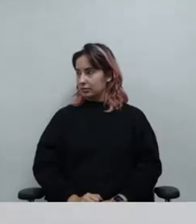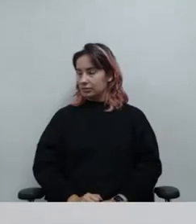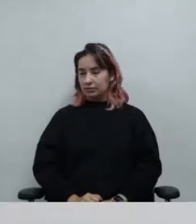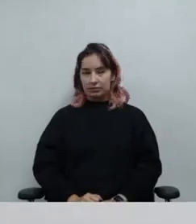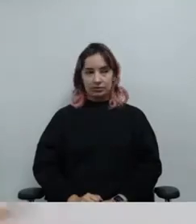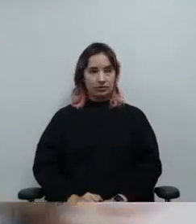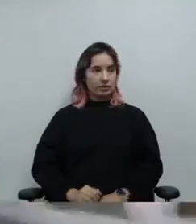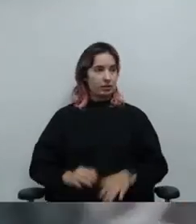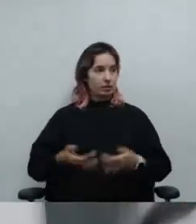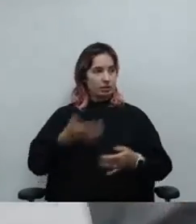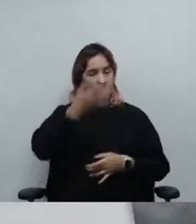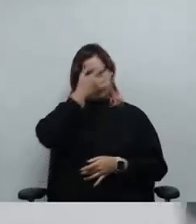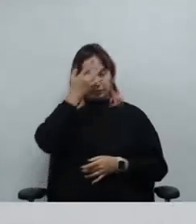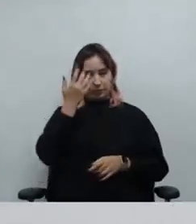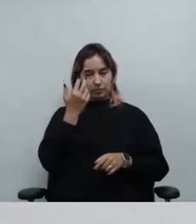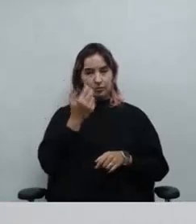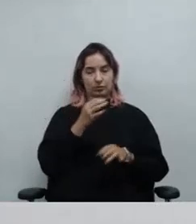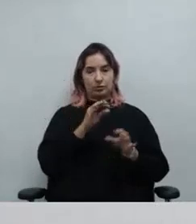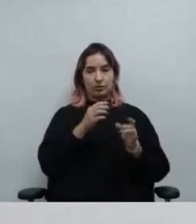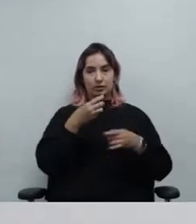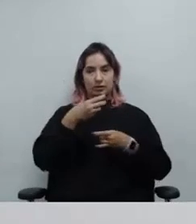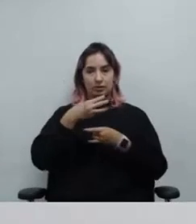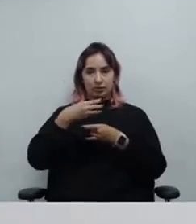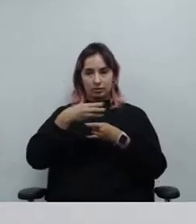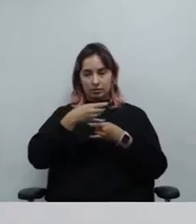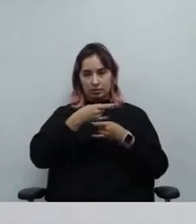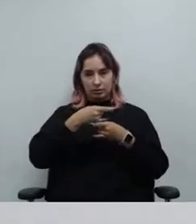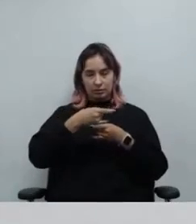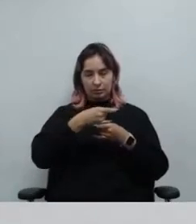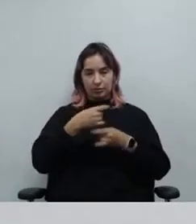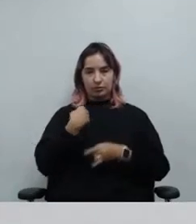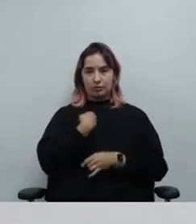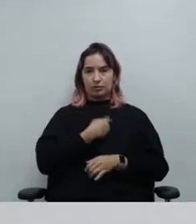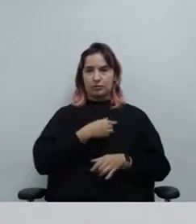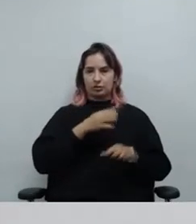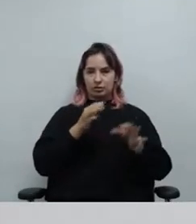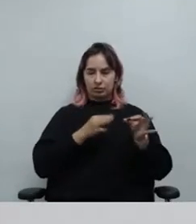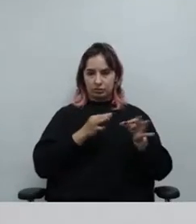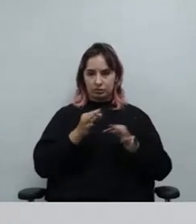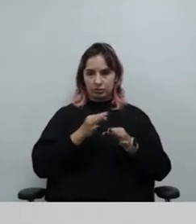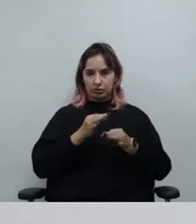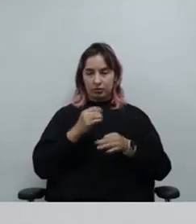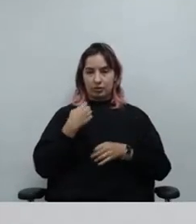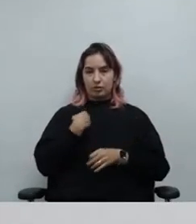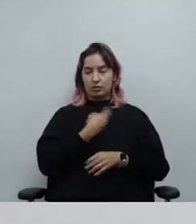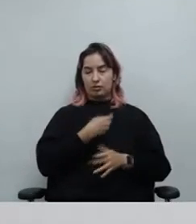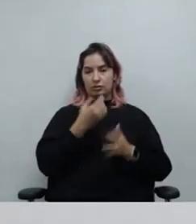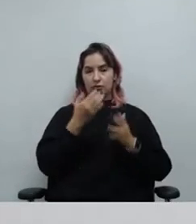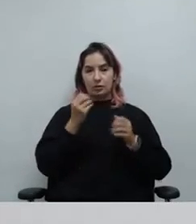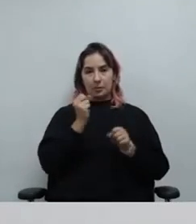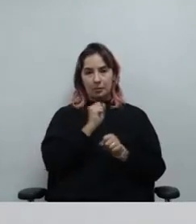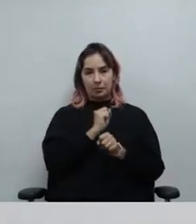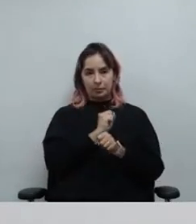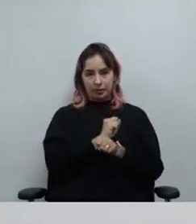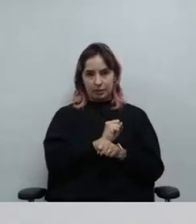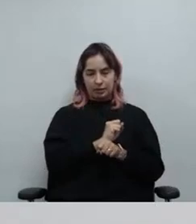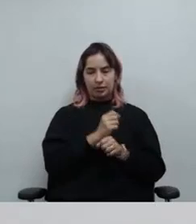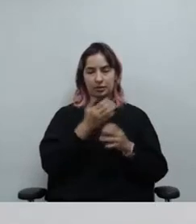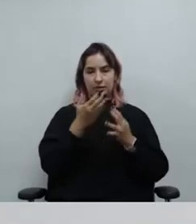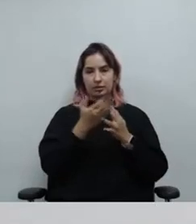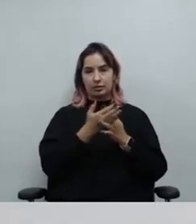Então, para o público que nos acompanha, aqui a gente estava ajustando, fazer esse registro público. A gente vai suspender os trabalhos da sessão de